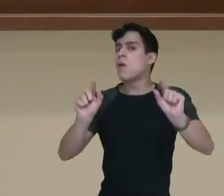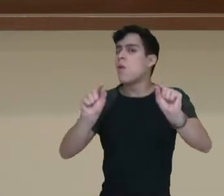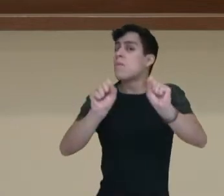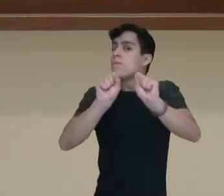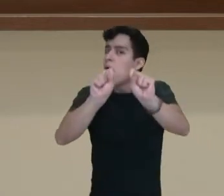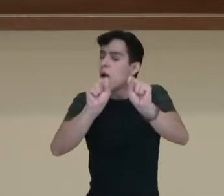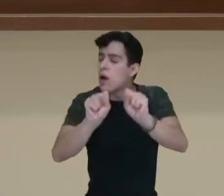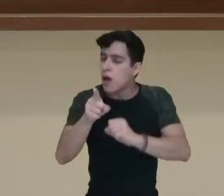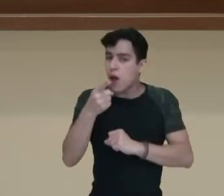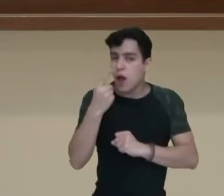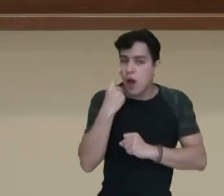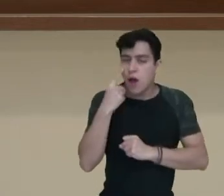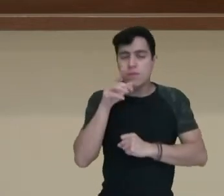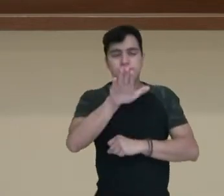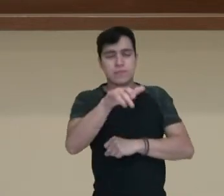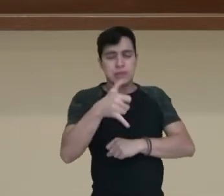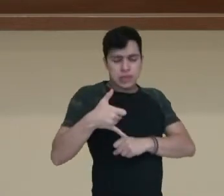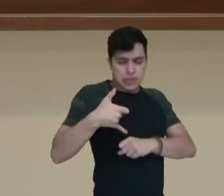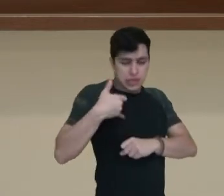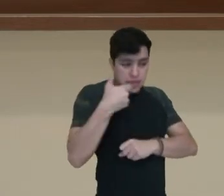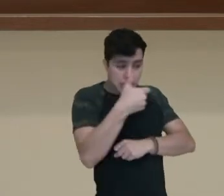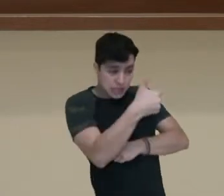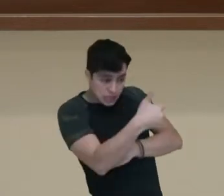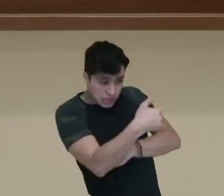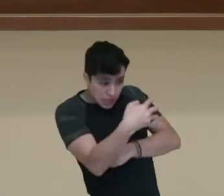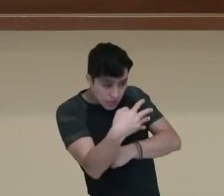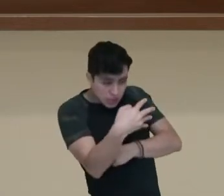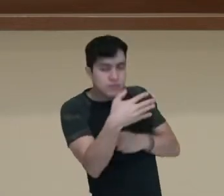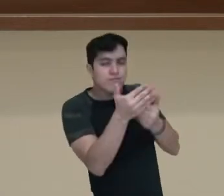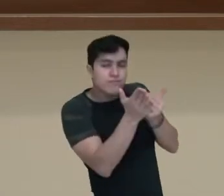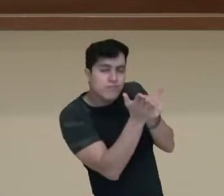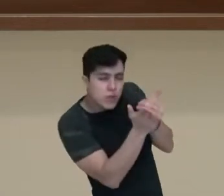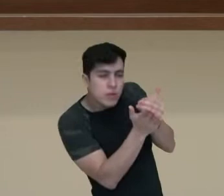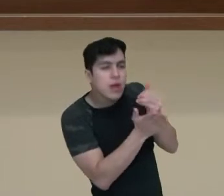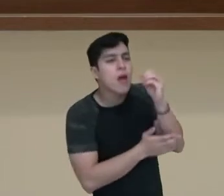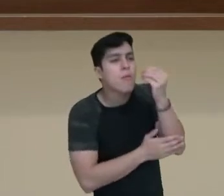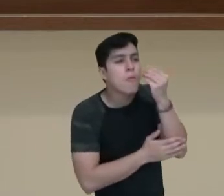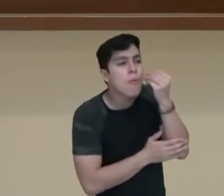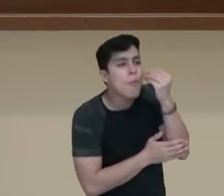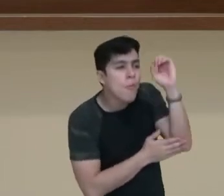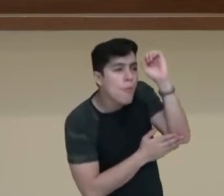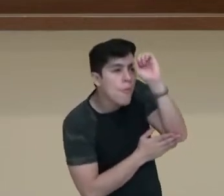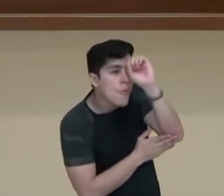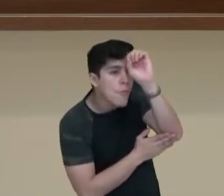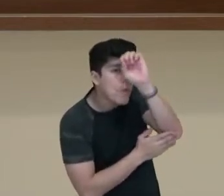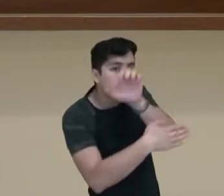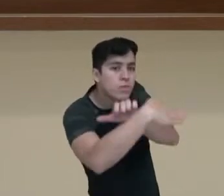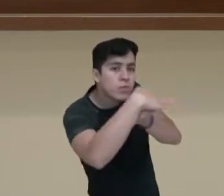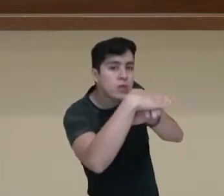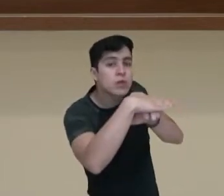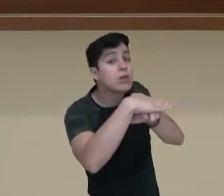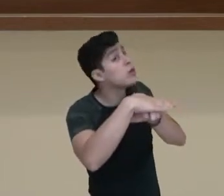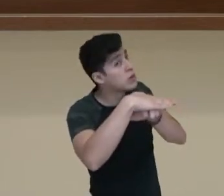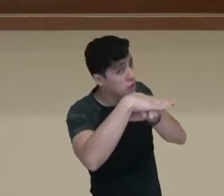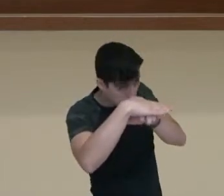você faça? Que a partir dos 14 anos você trabalhe como menor aprendiz. Fora